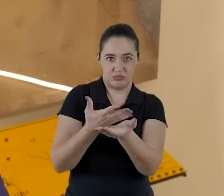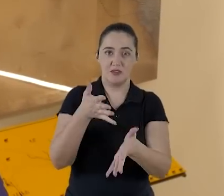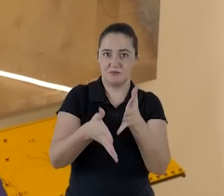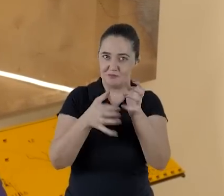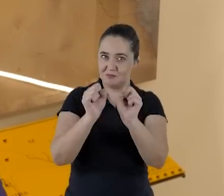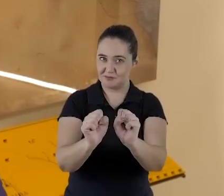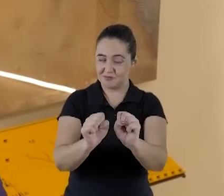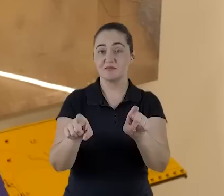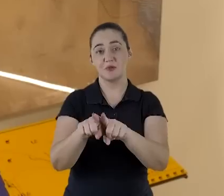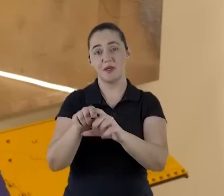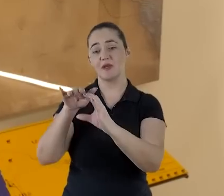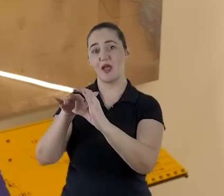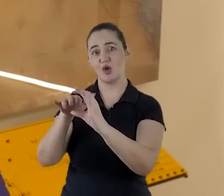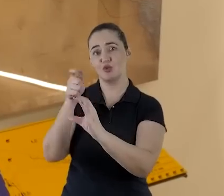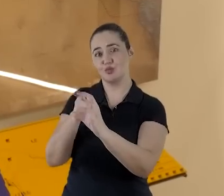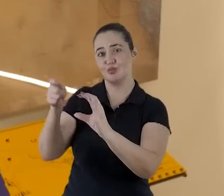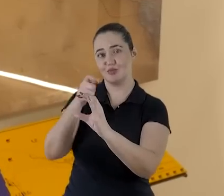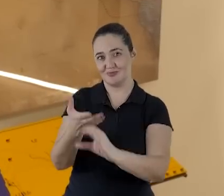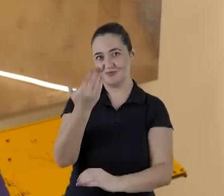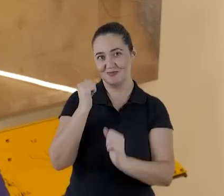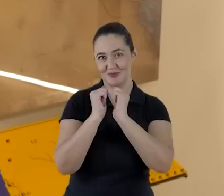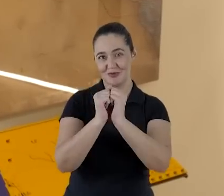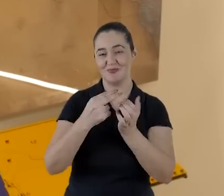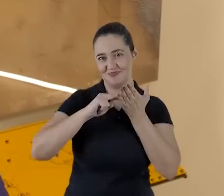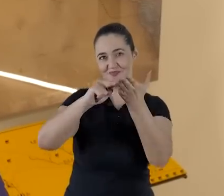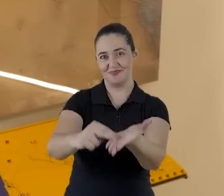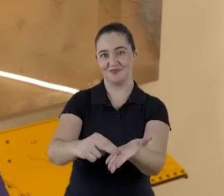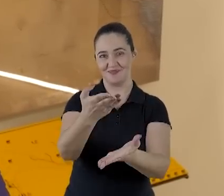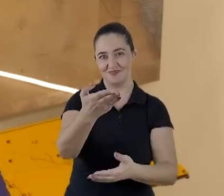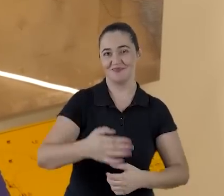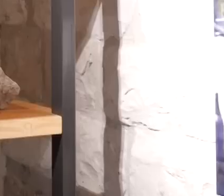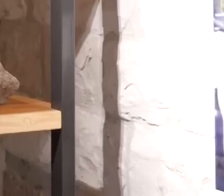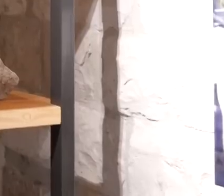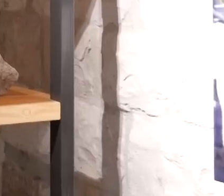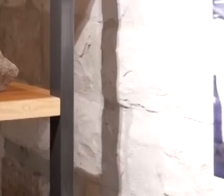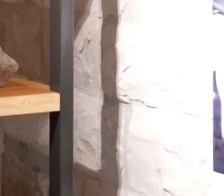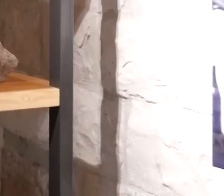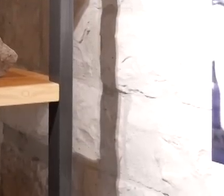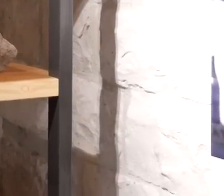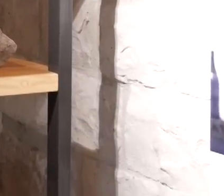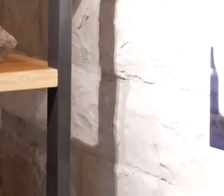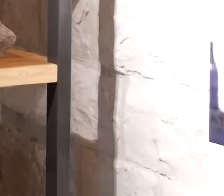para o QR Code que aparece na sua tela. Mande uma mensagem para a gente, queremos enviar um guia de estudos para você.